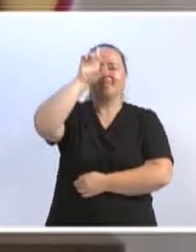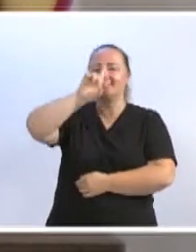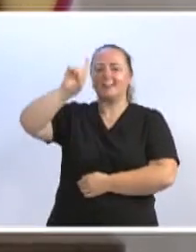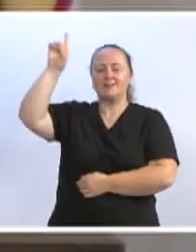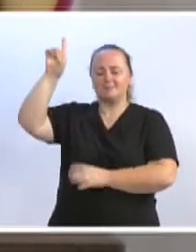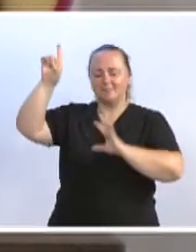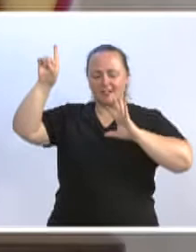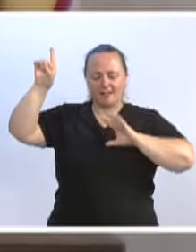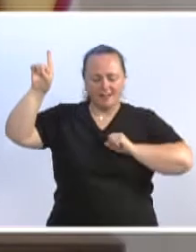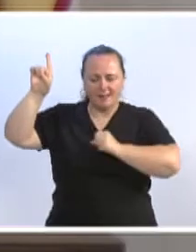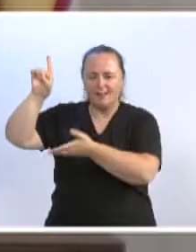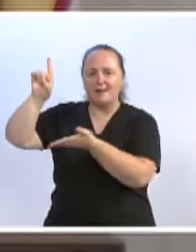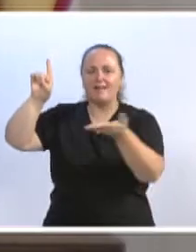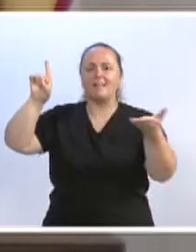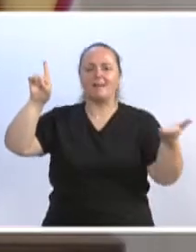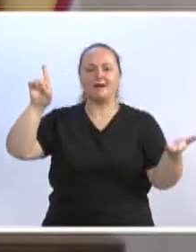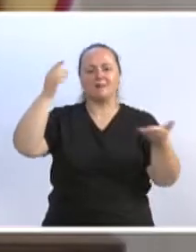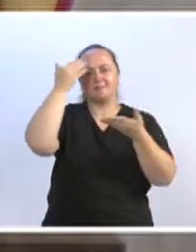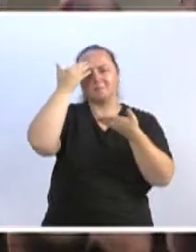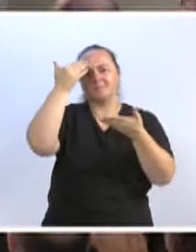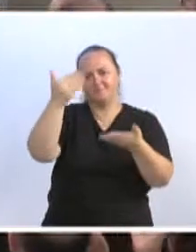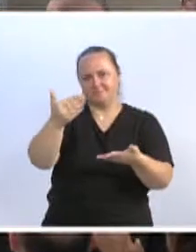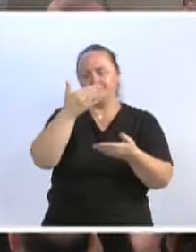as pessoas. Obrigado.